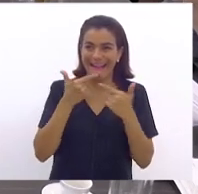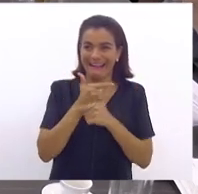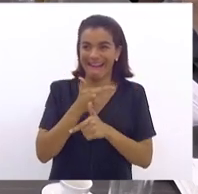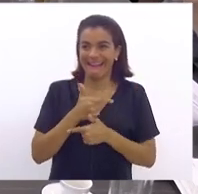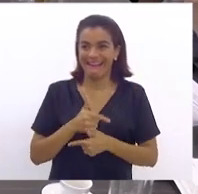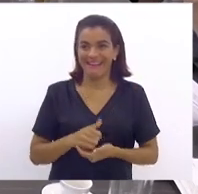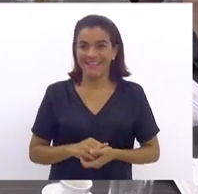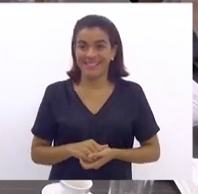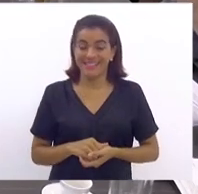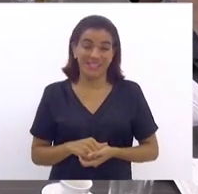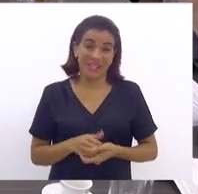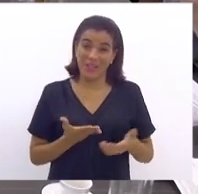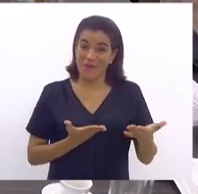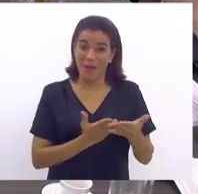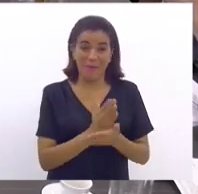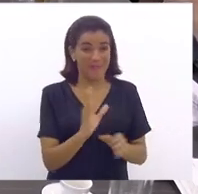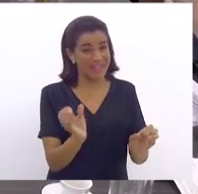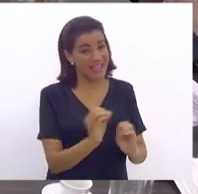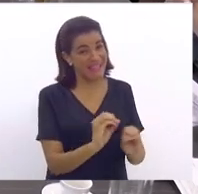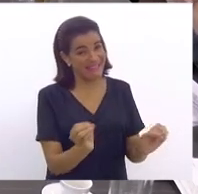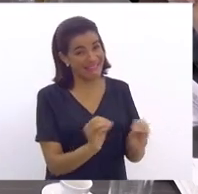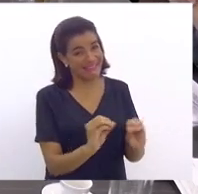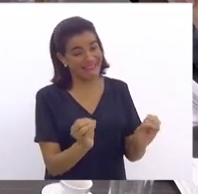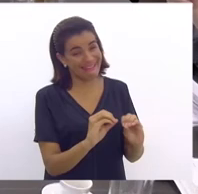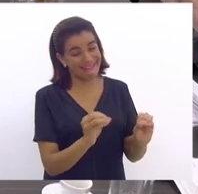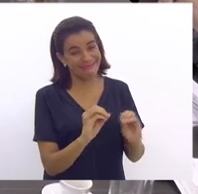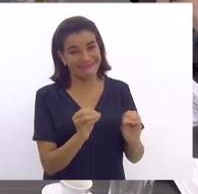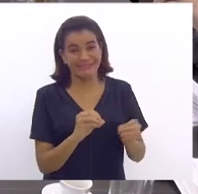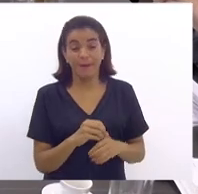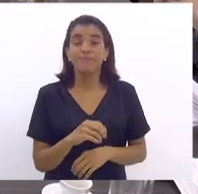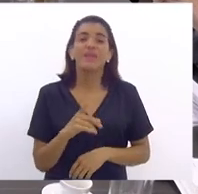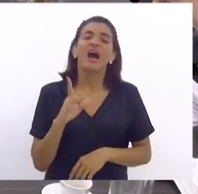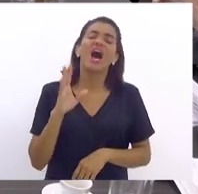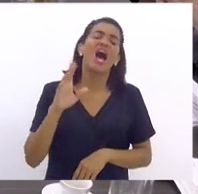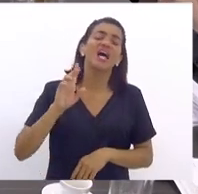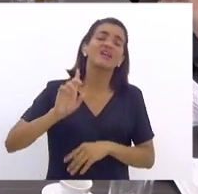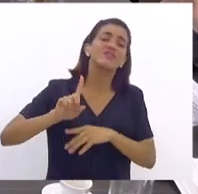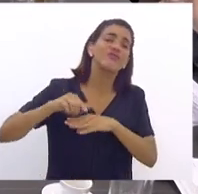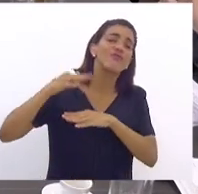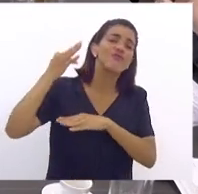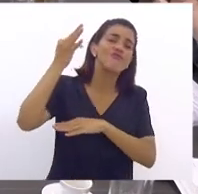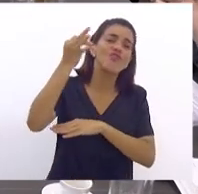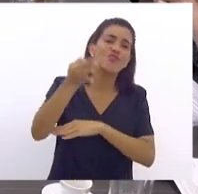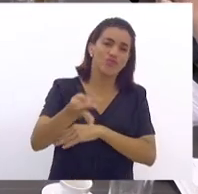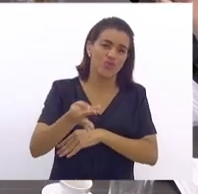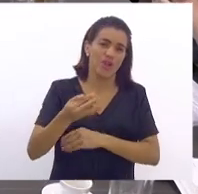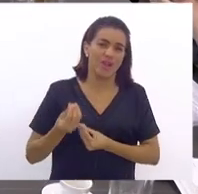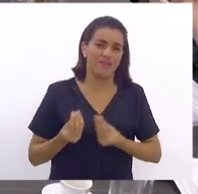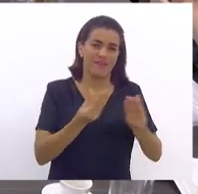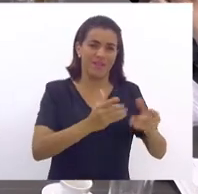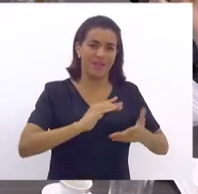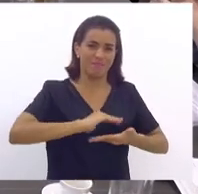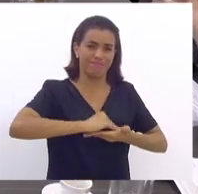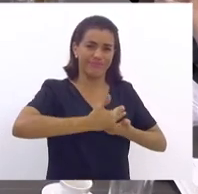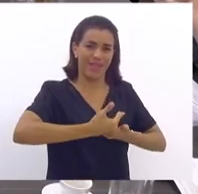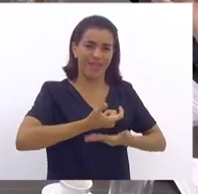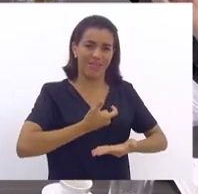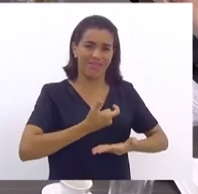Brincadeira. Que não vai aprovar nenhuma comenda do incluído na lista. Também na próxima vez ele vai estar com a medalha Tiradentes para o Espírito